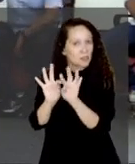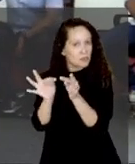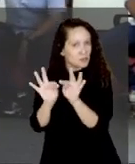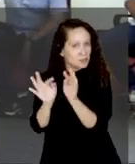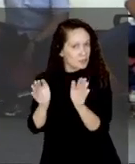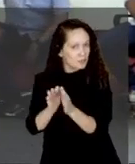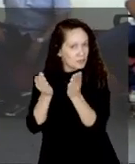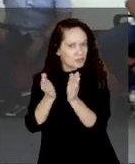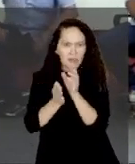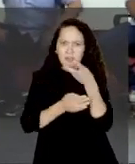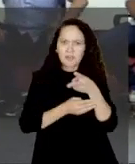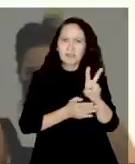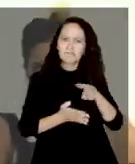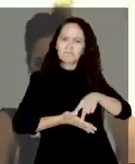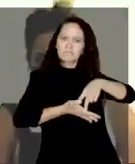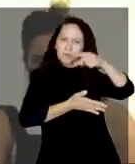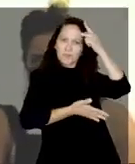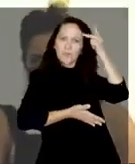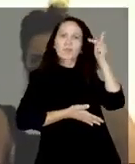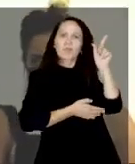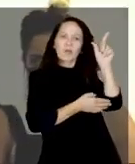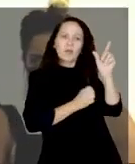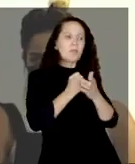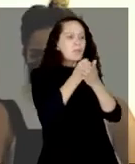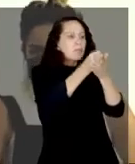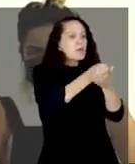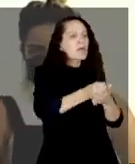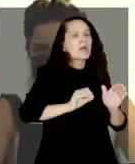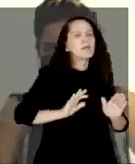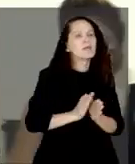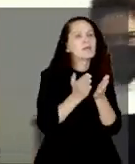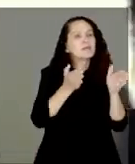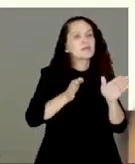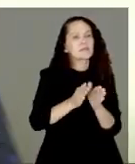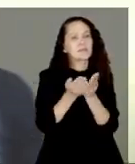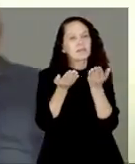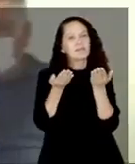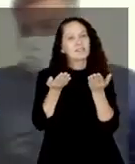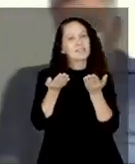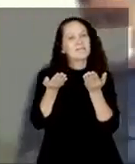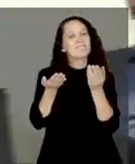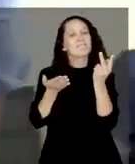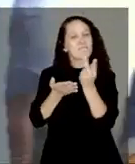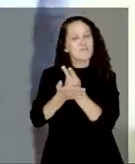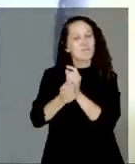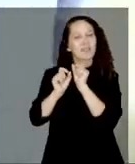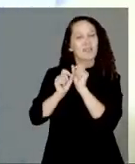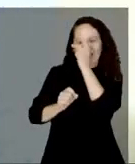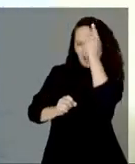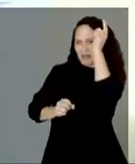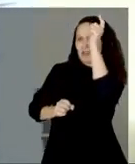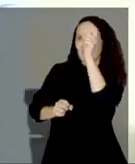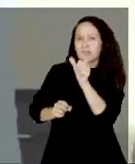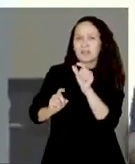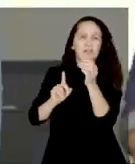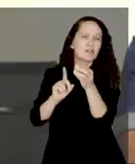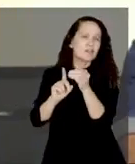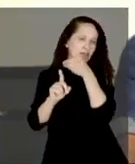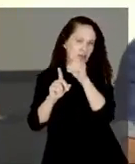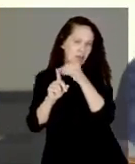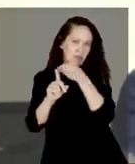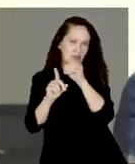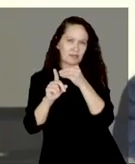da escravidão. A gente não sabe, porque a história oficial não conta. A história